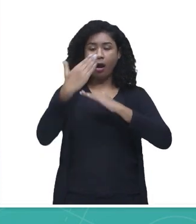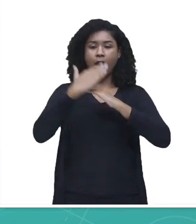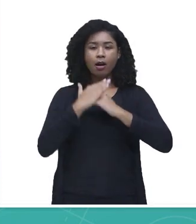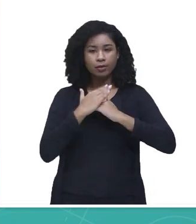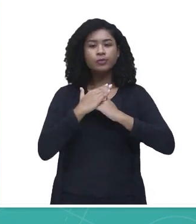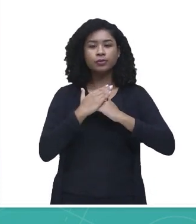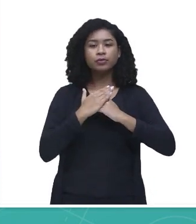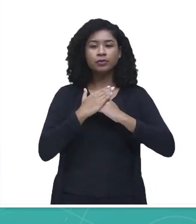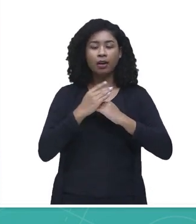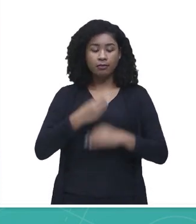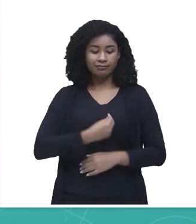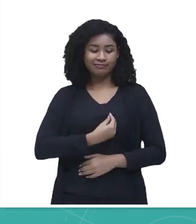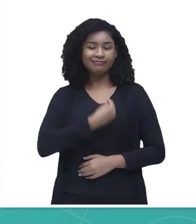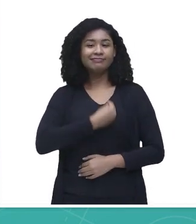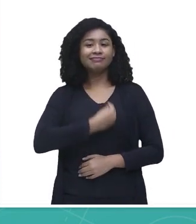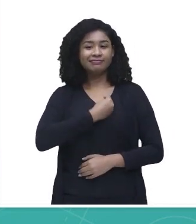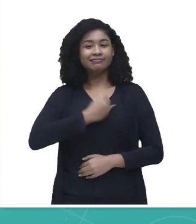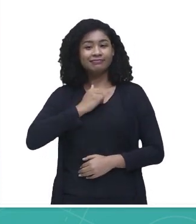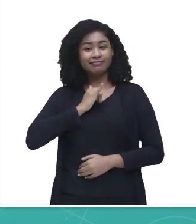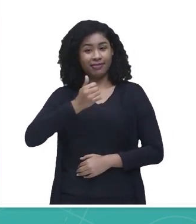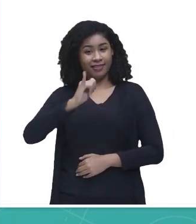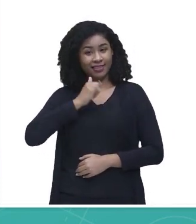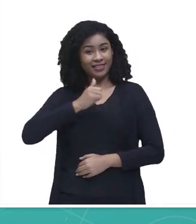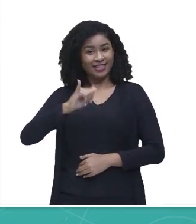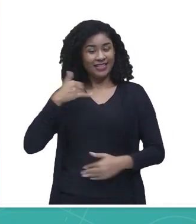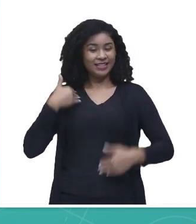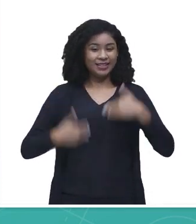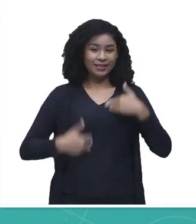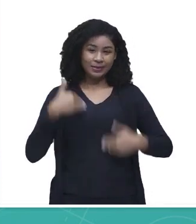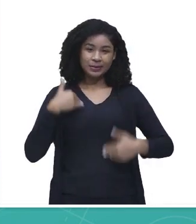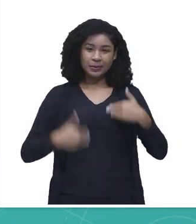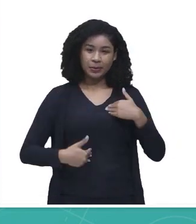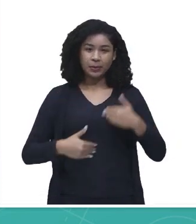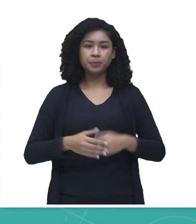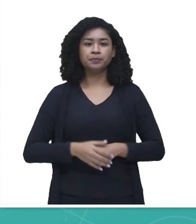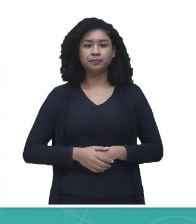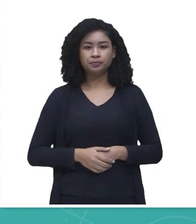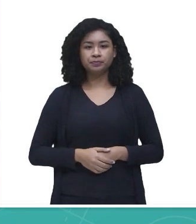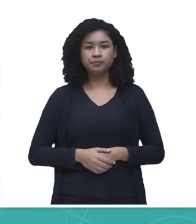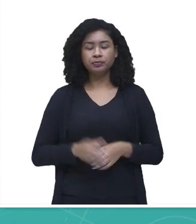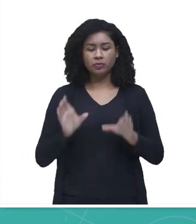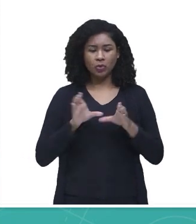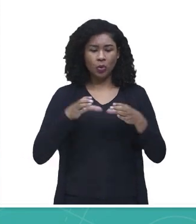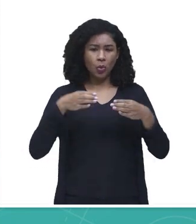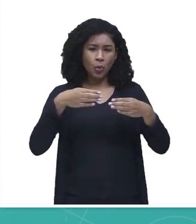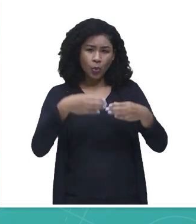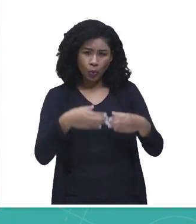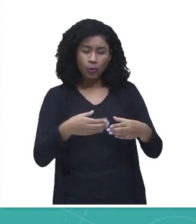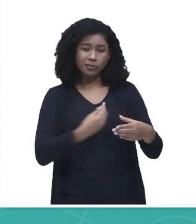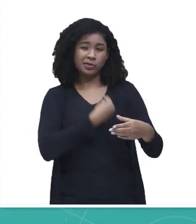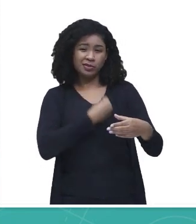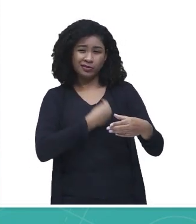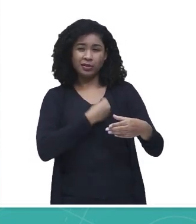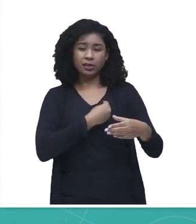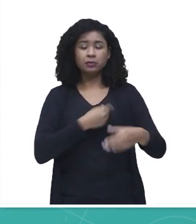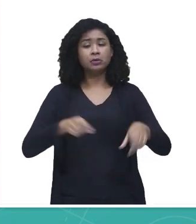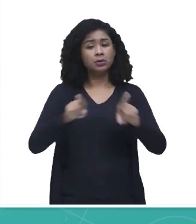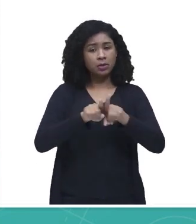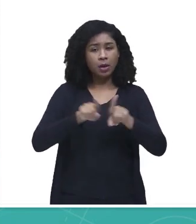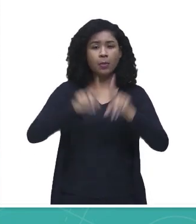incluindo os humanos, necessitam de oxigênio para sobreviver. E aí a nossa matemática é simples,